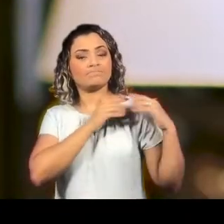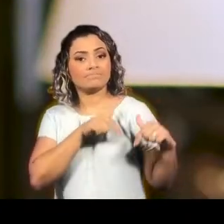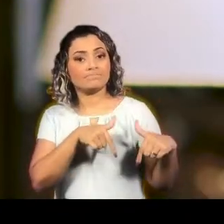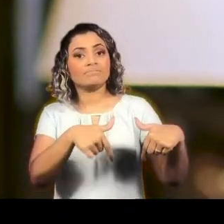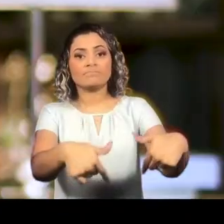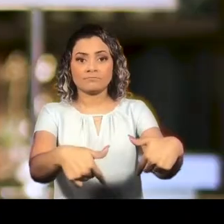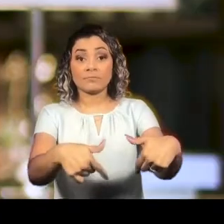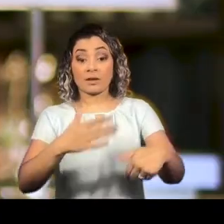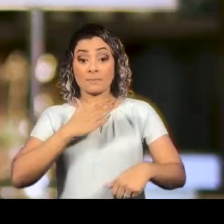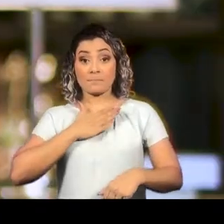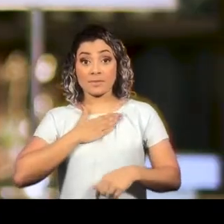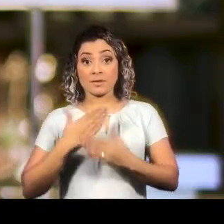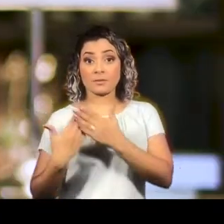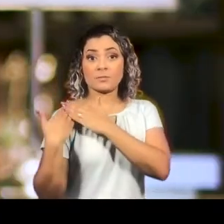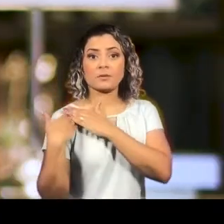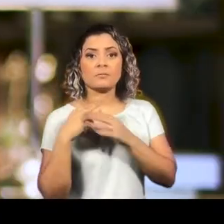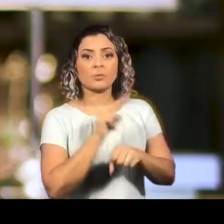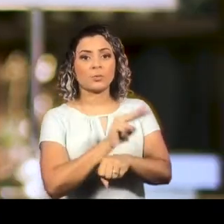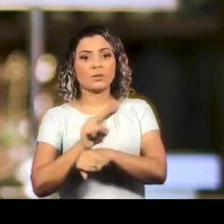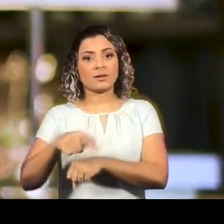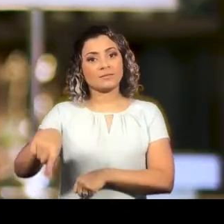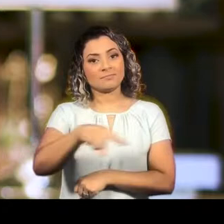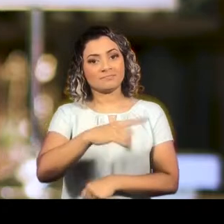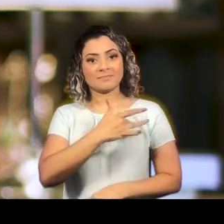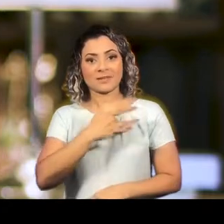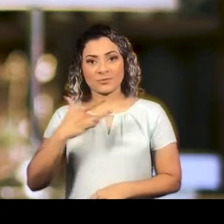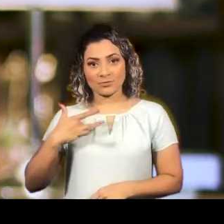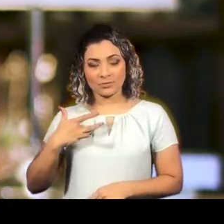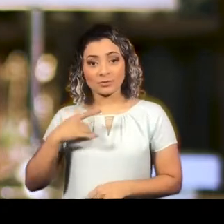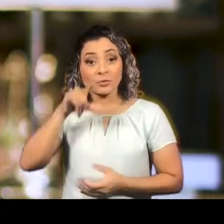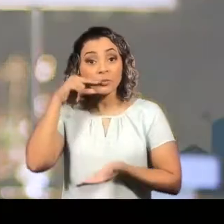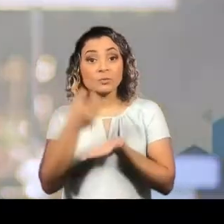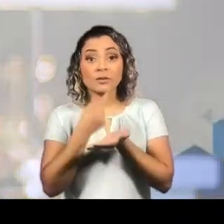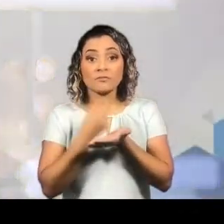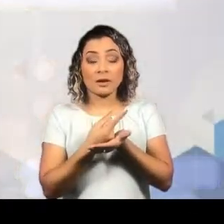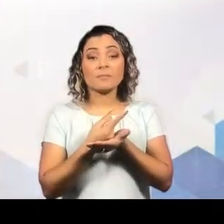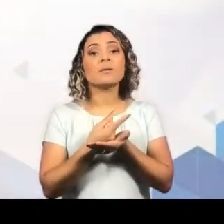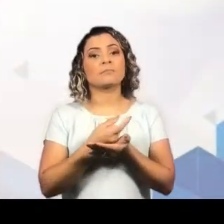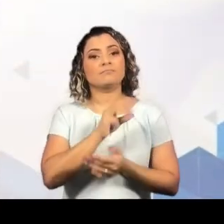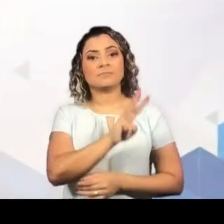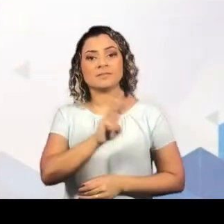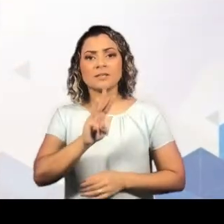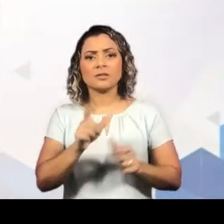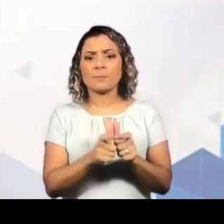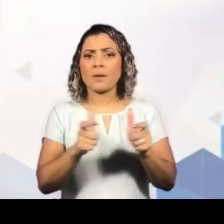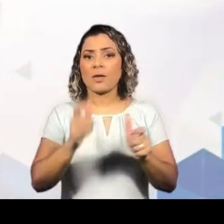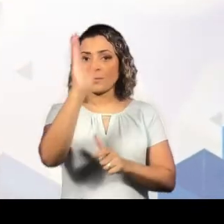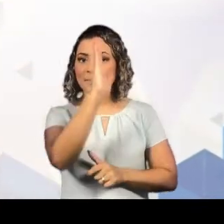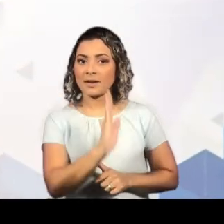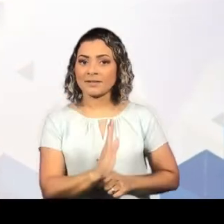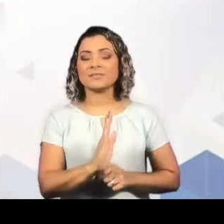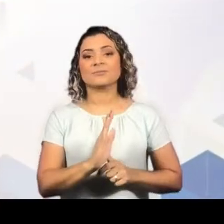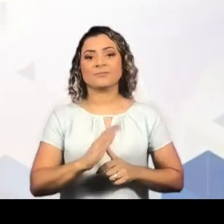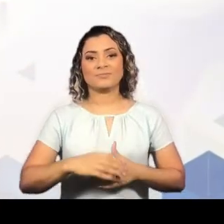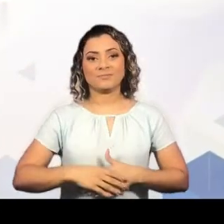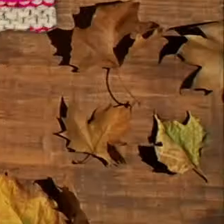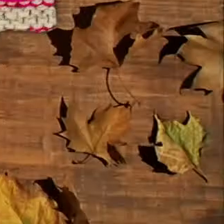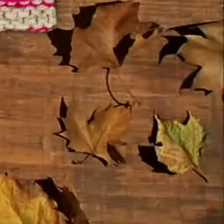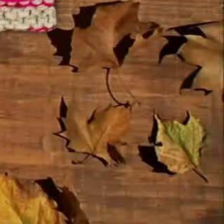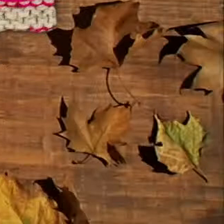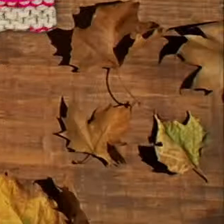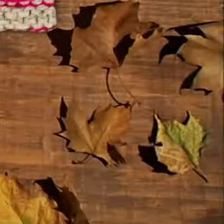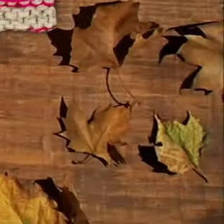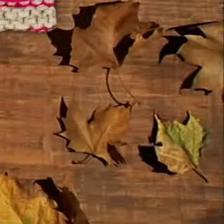que fazer a sua parte. A minha é preservar a sua saúde. Ultrafarma.com, a maior farmácia online do